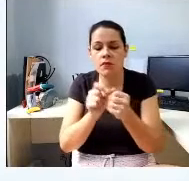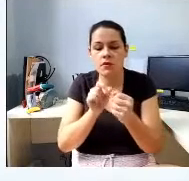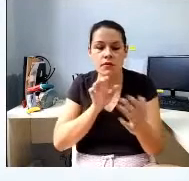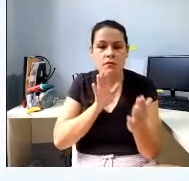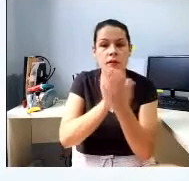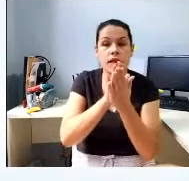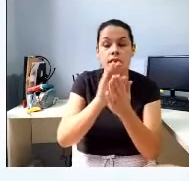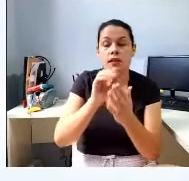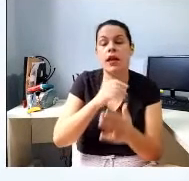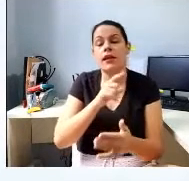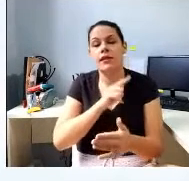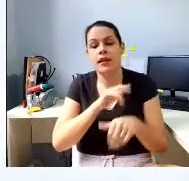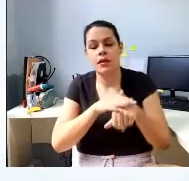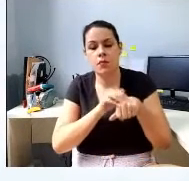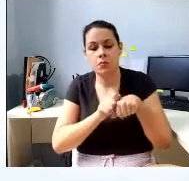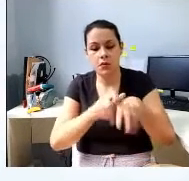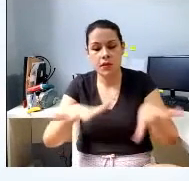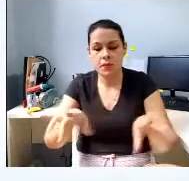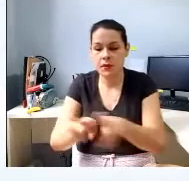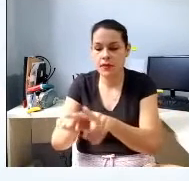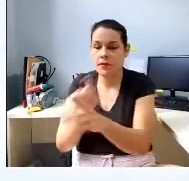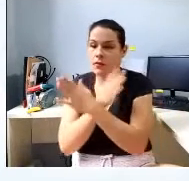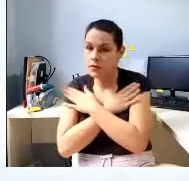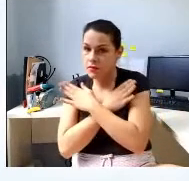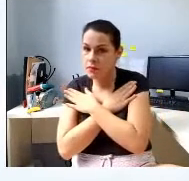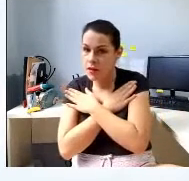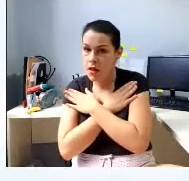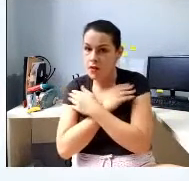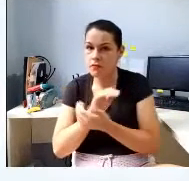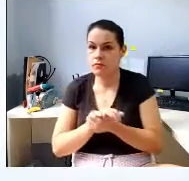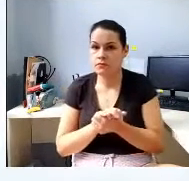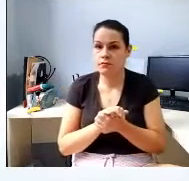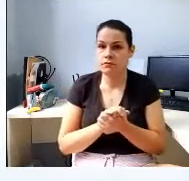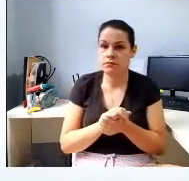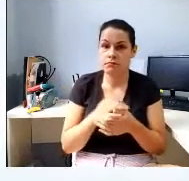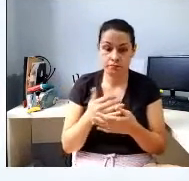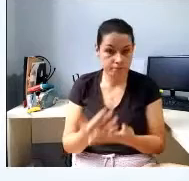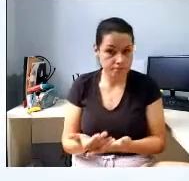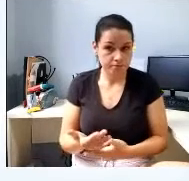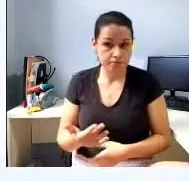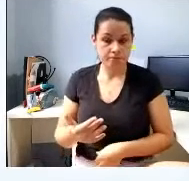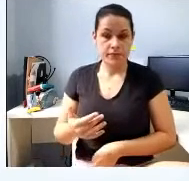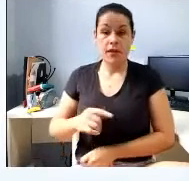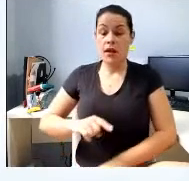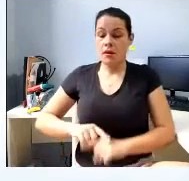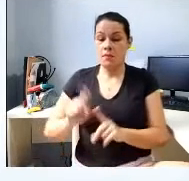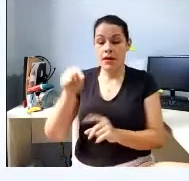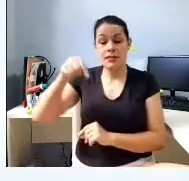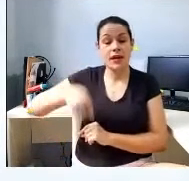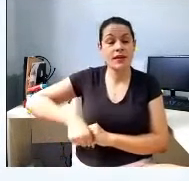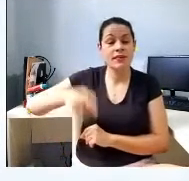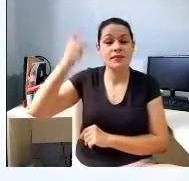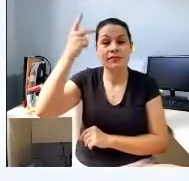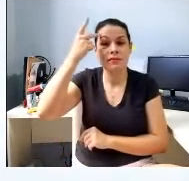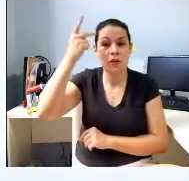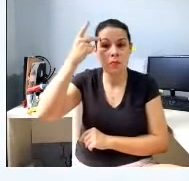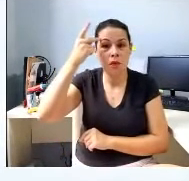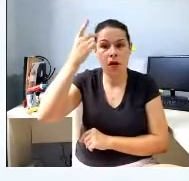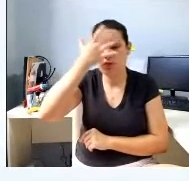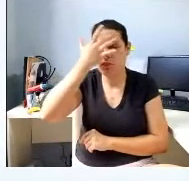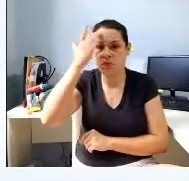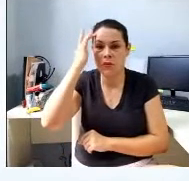desemprego, passaram relativamente ao largo. Conto para você um segredo. Aqui em São Paulo, o pessoal